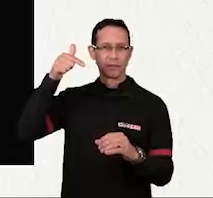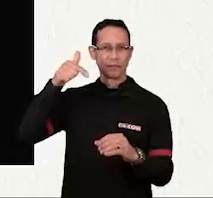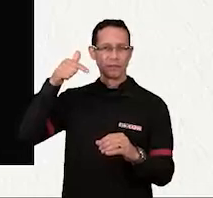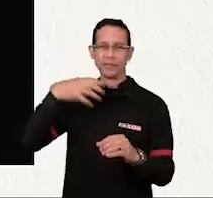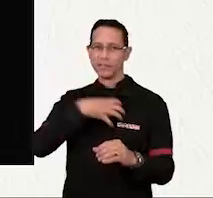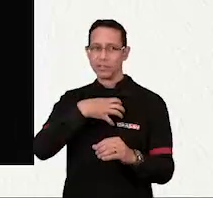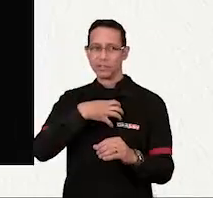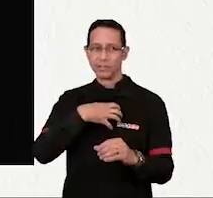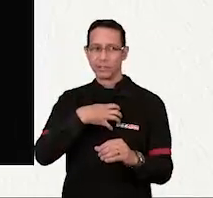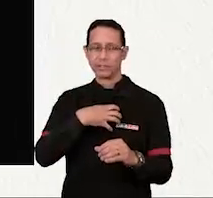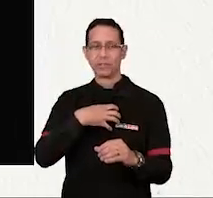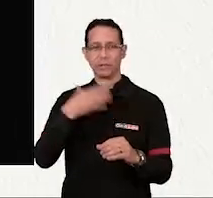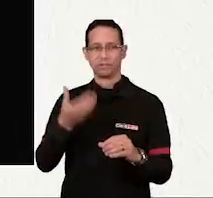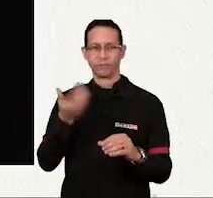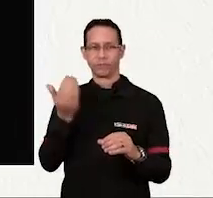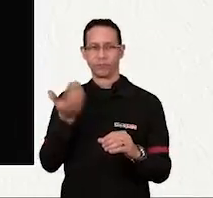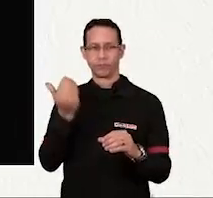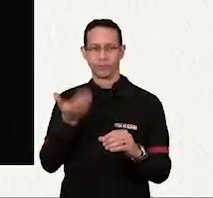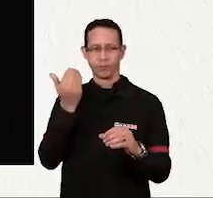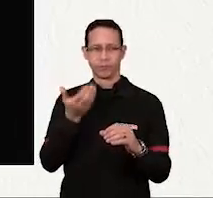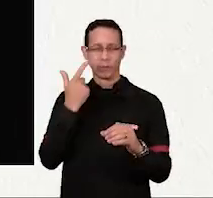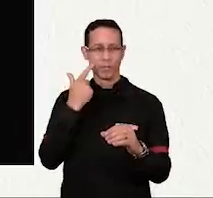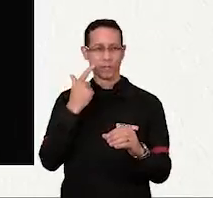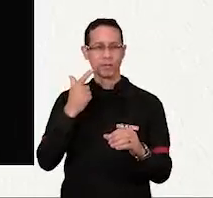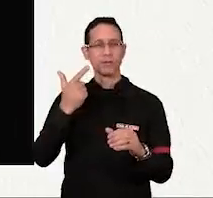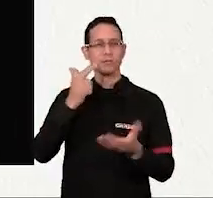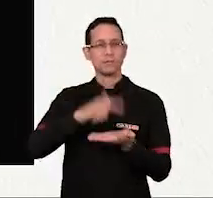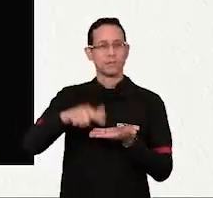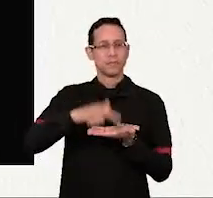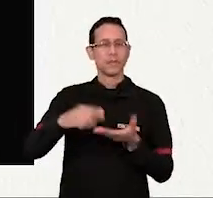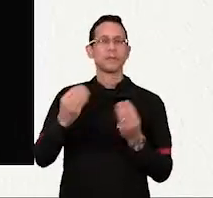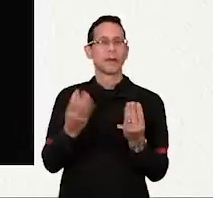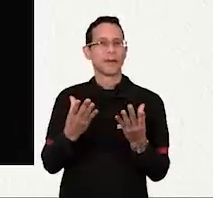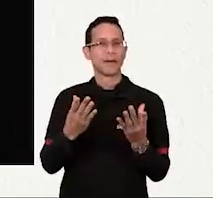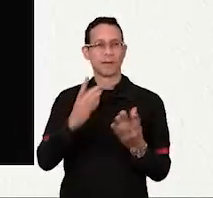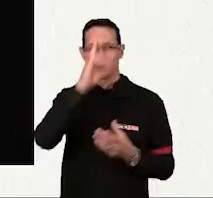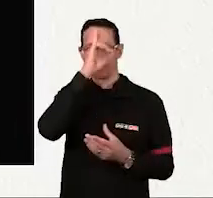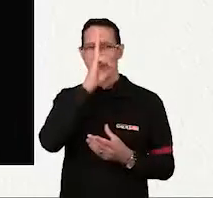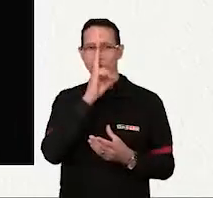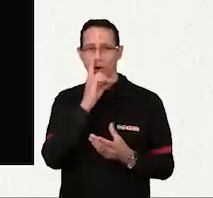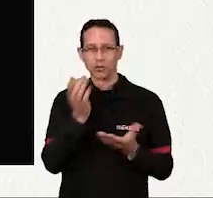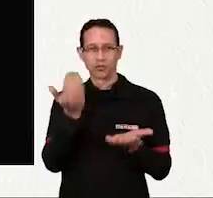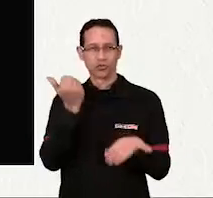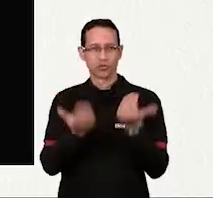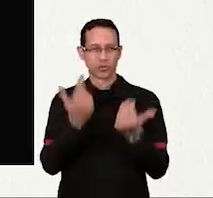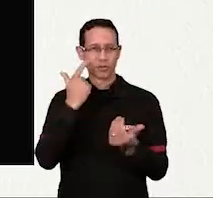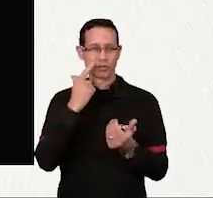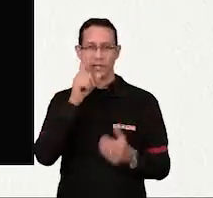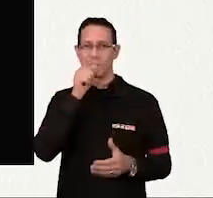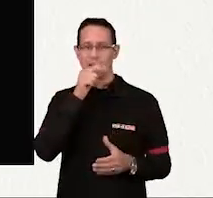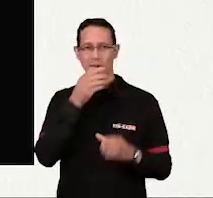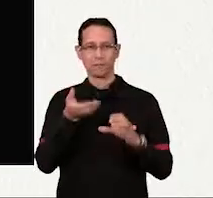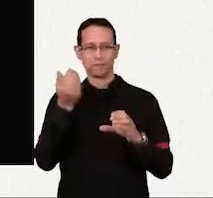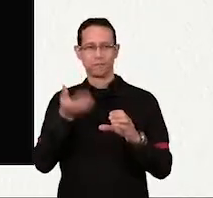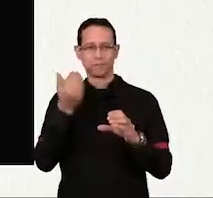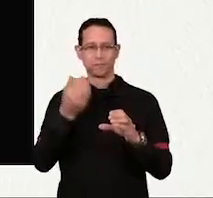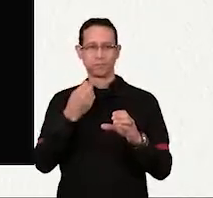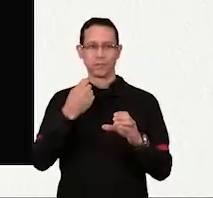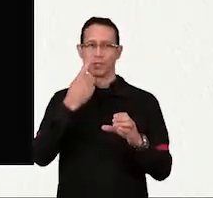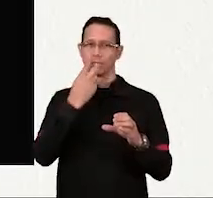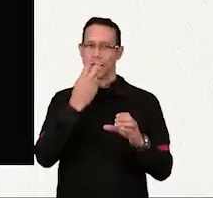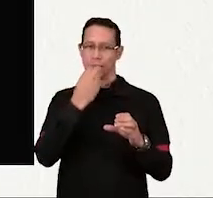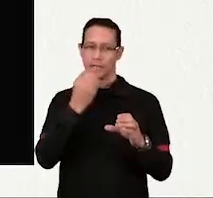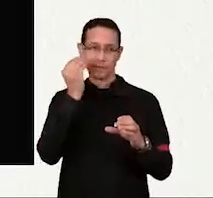e a gente começa a lavar. Por que você lava? Você quer tirar o pus daí de dentro e quer fazer sair água, como a Cris mostrou, pelo